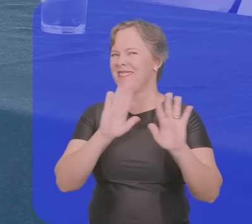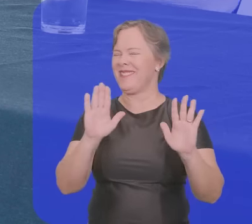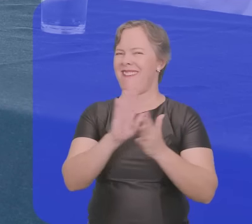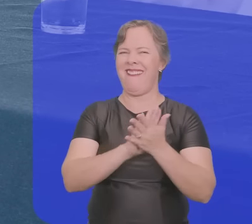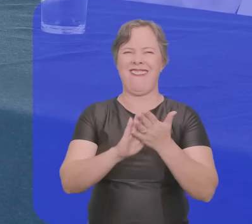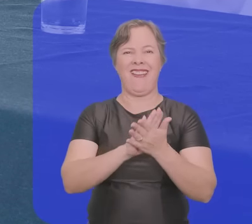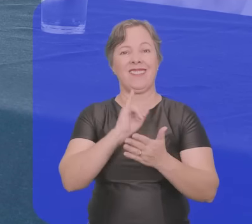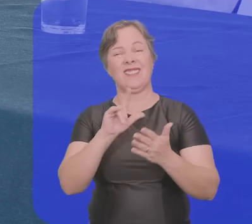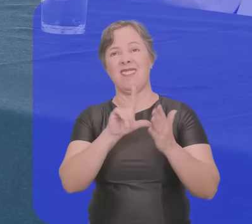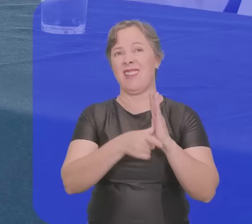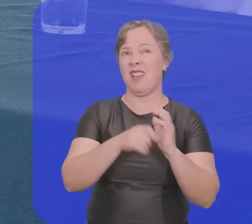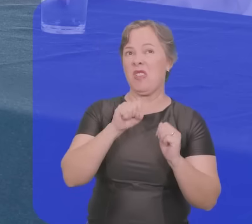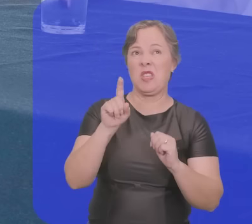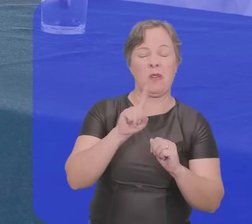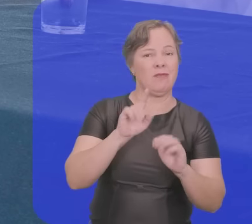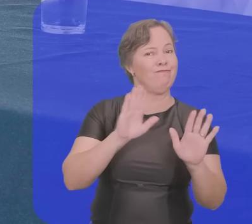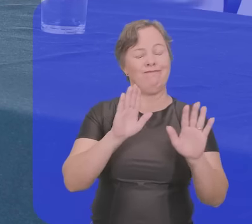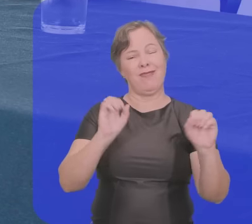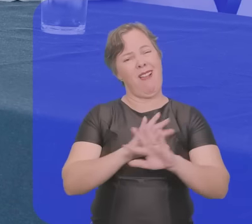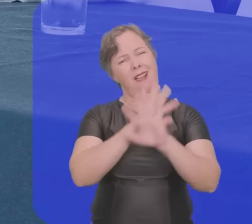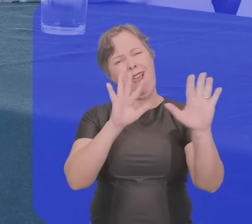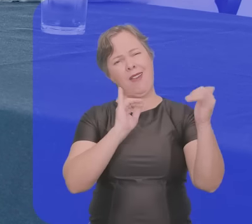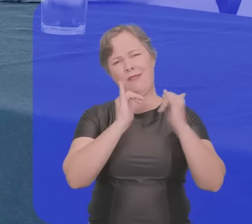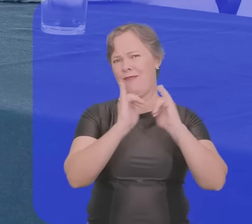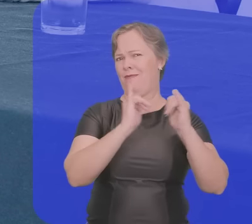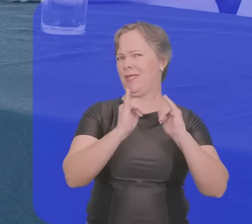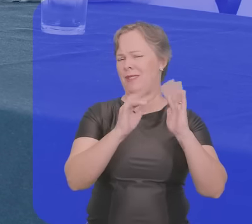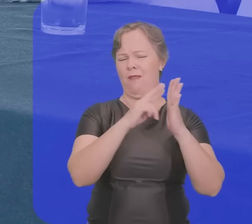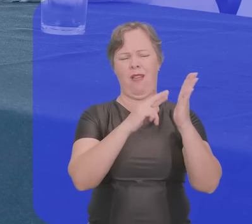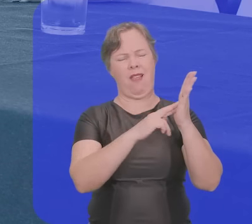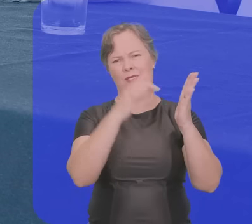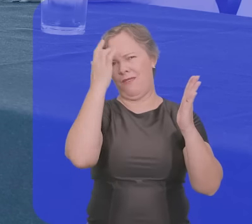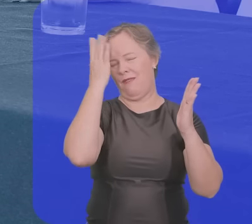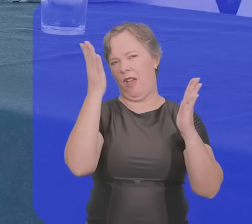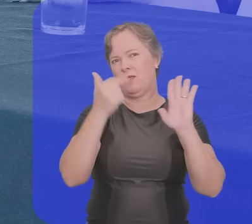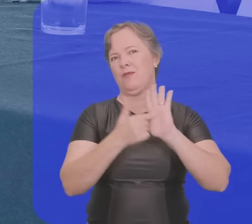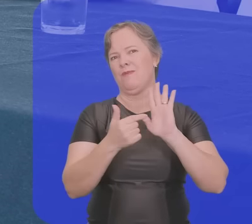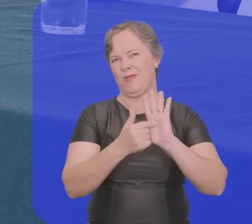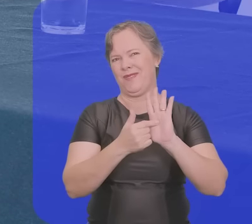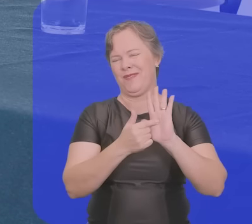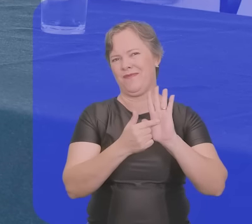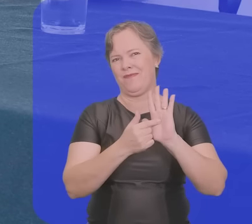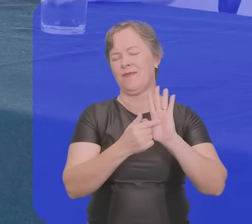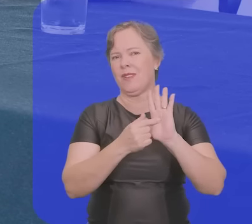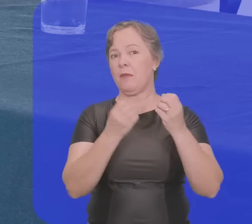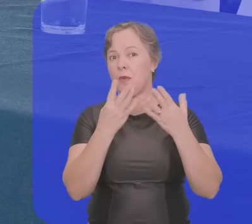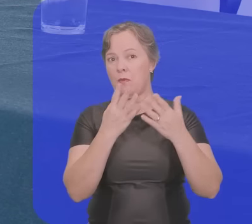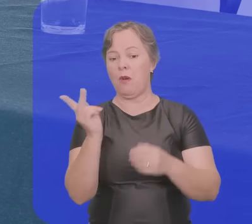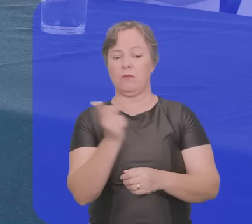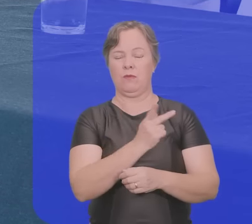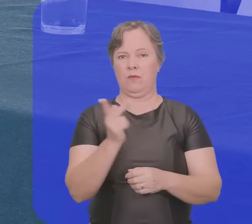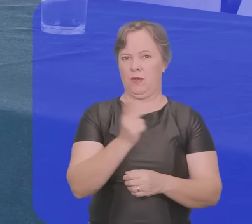se estava atrasando ou não, ficou muito claro ali. E essa ferramenta, ela se tornou muito útil para